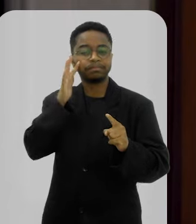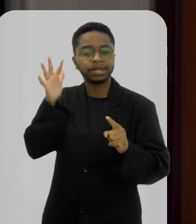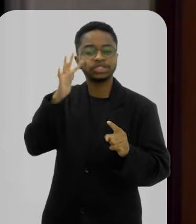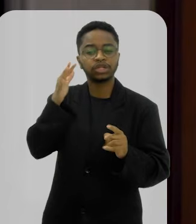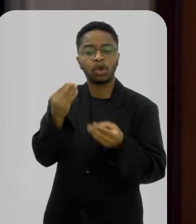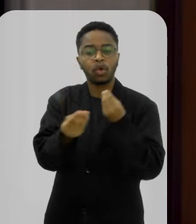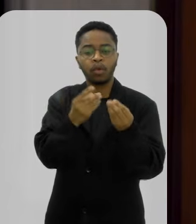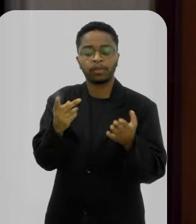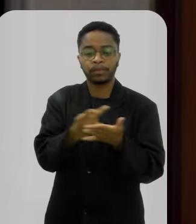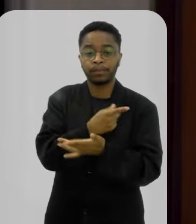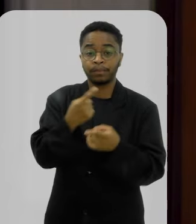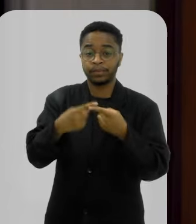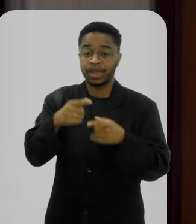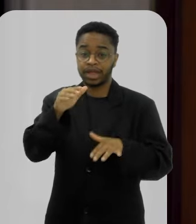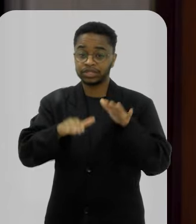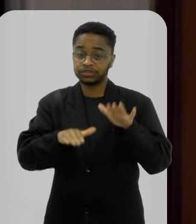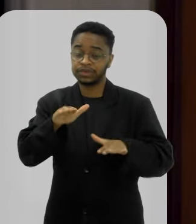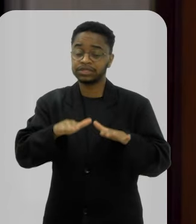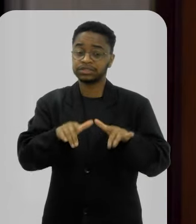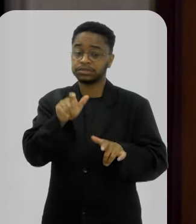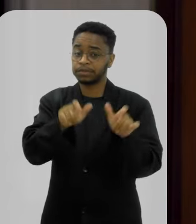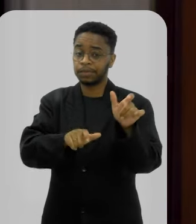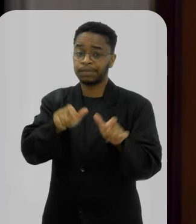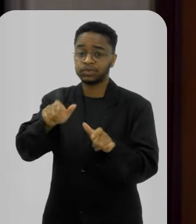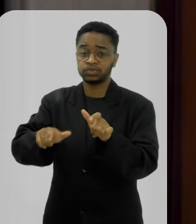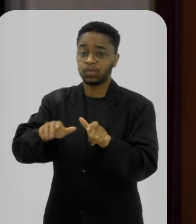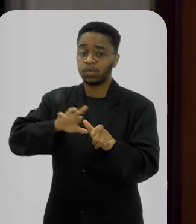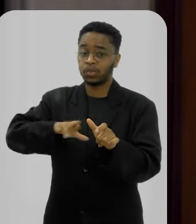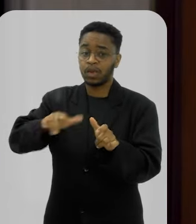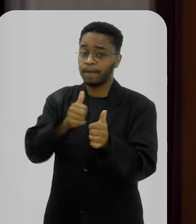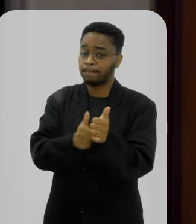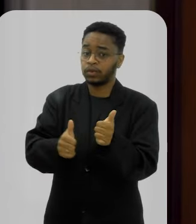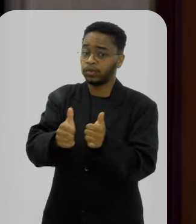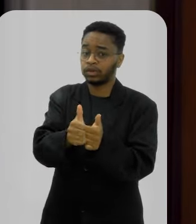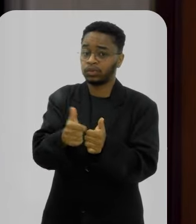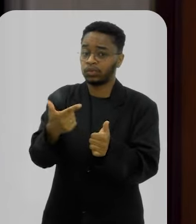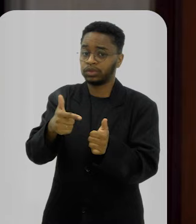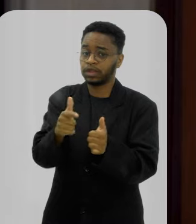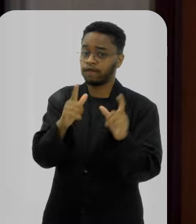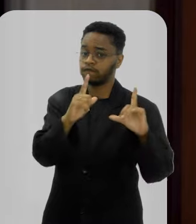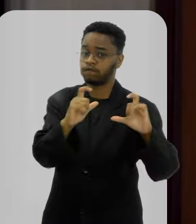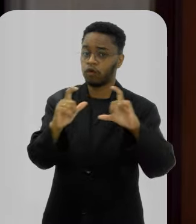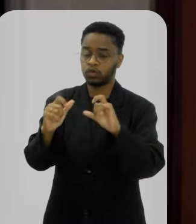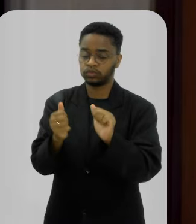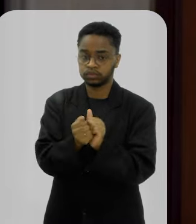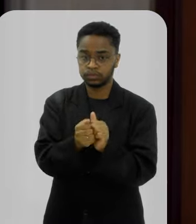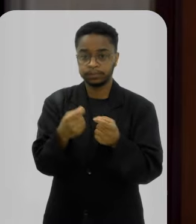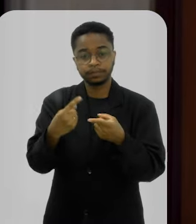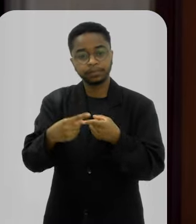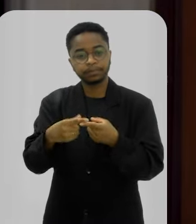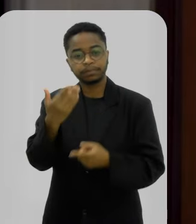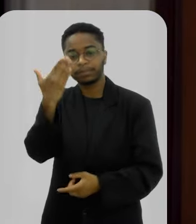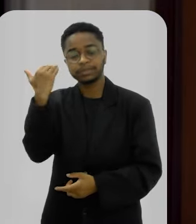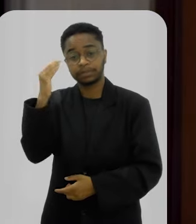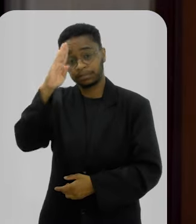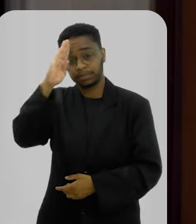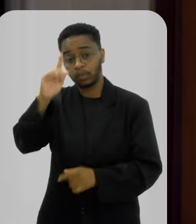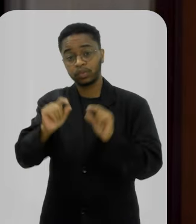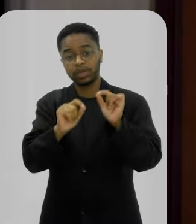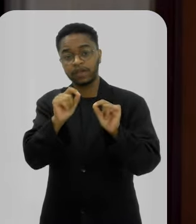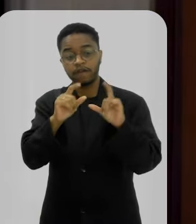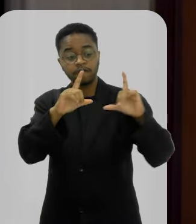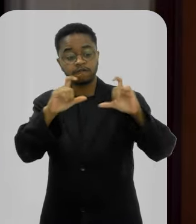são sujeitos que muitas vezes eles não eram nem protagonistas das fotografias da época, porque o que